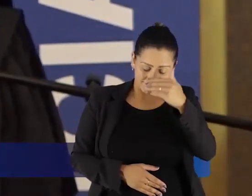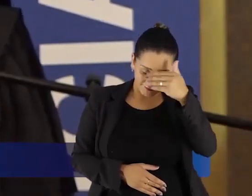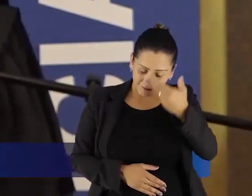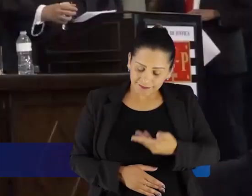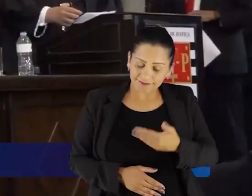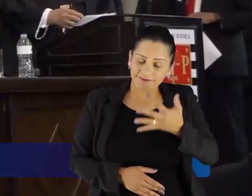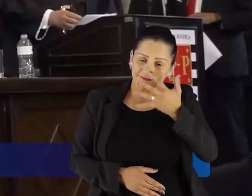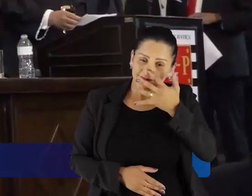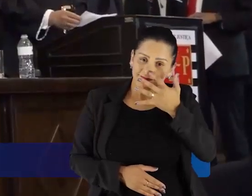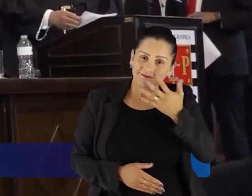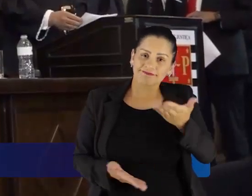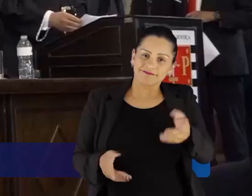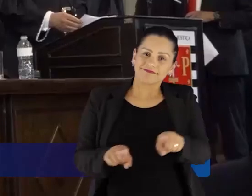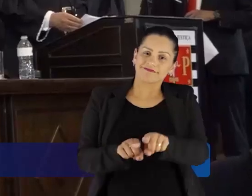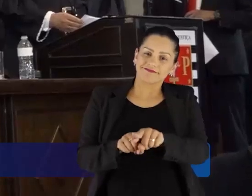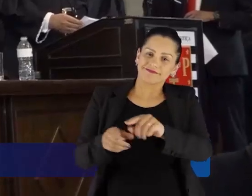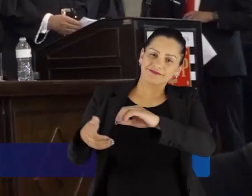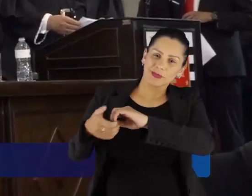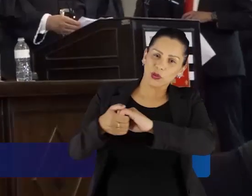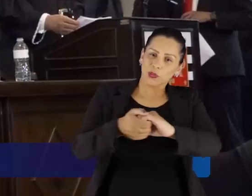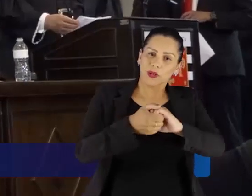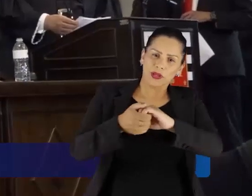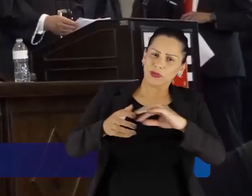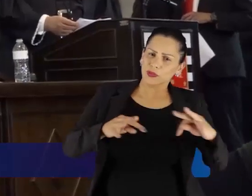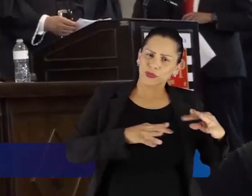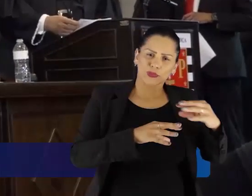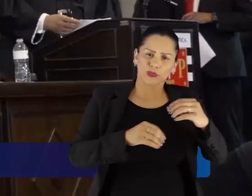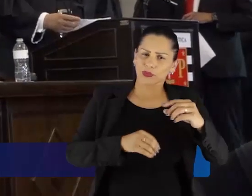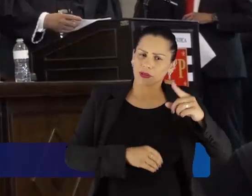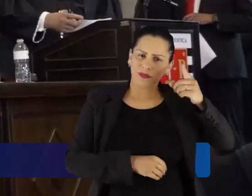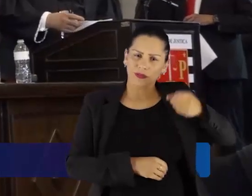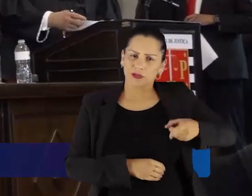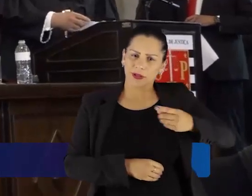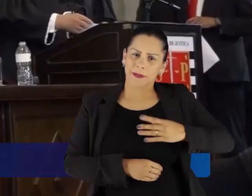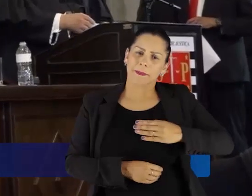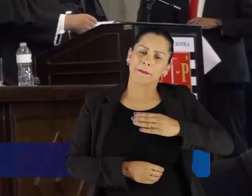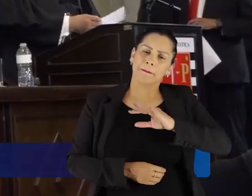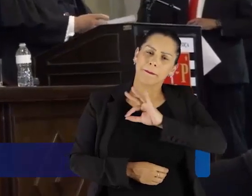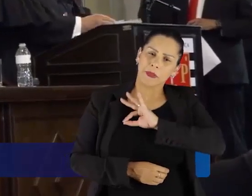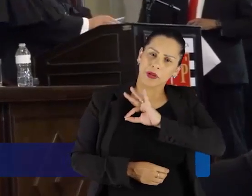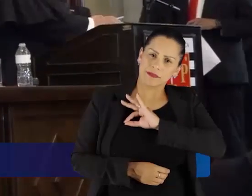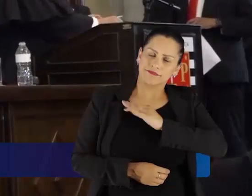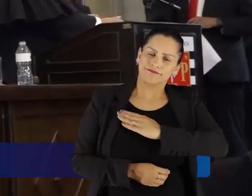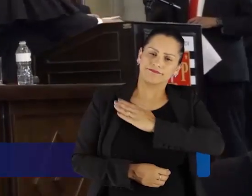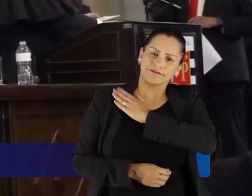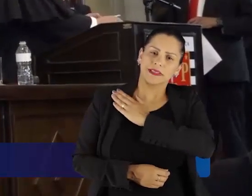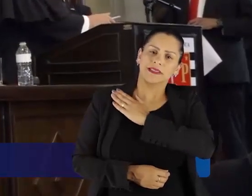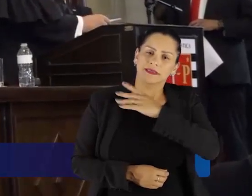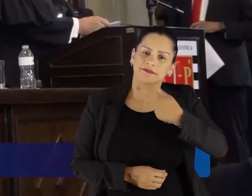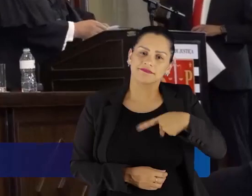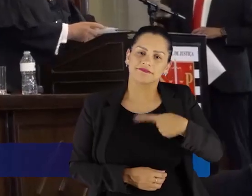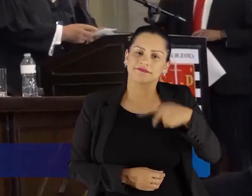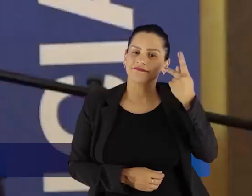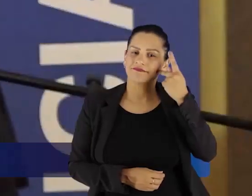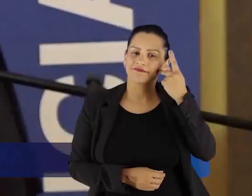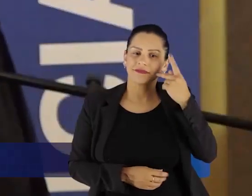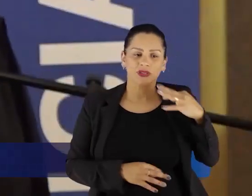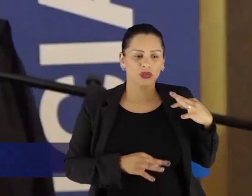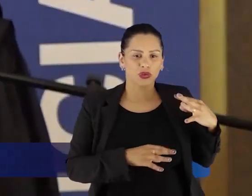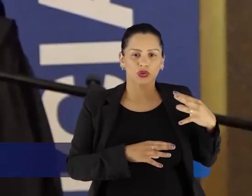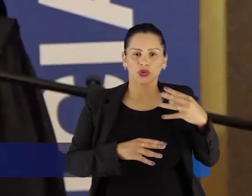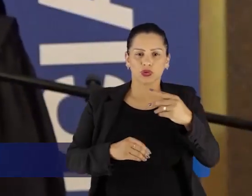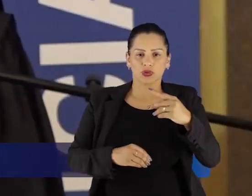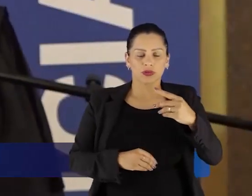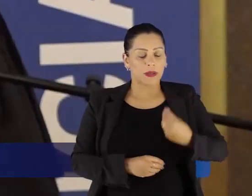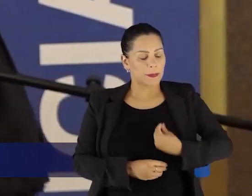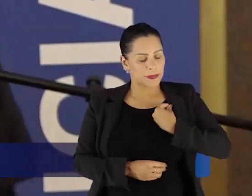geração eu em seu nome o comprimento todas as autoridades militares no Estado de São Paulo em todas as autoridades